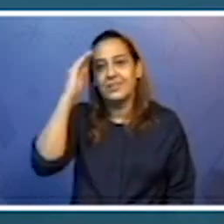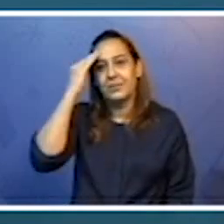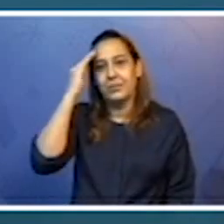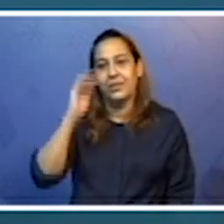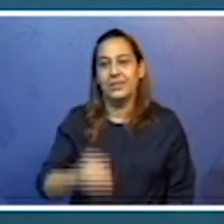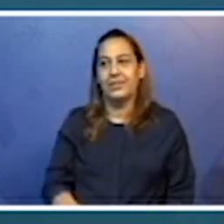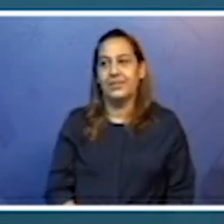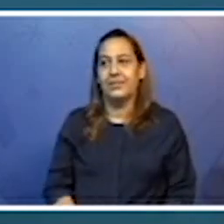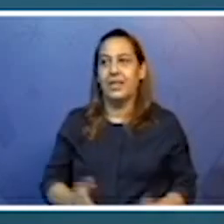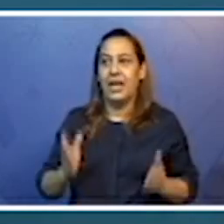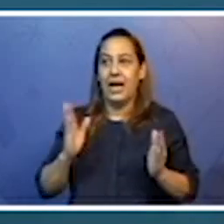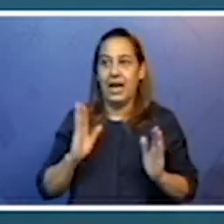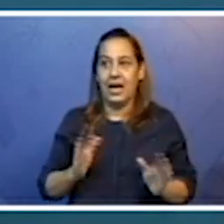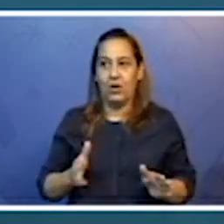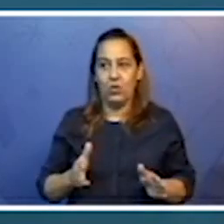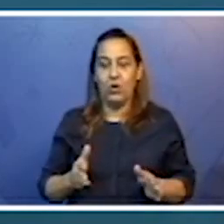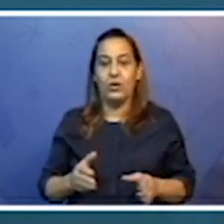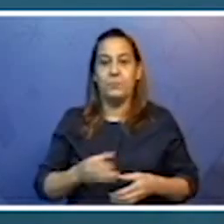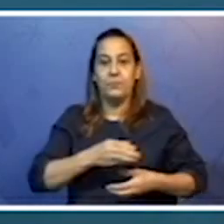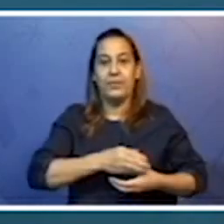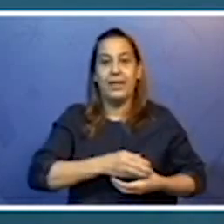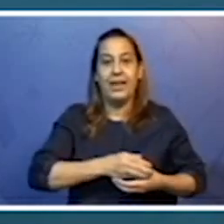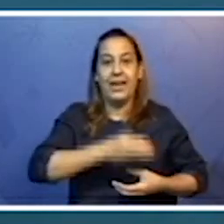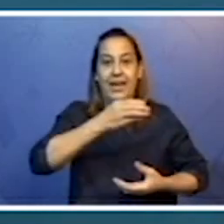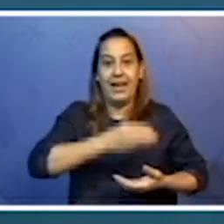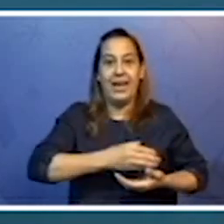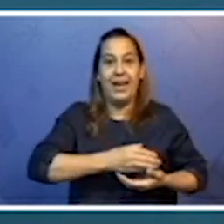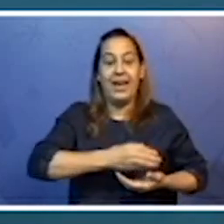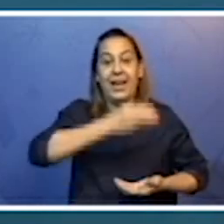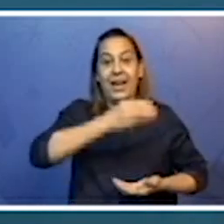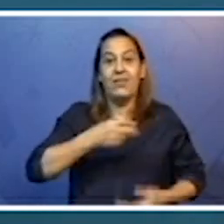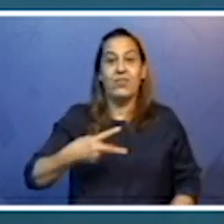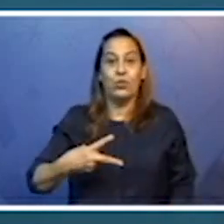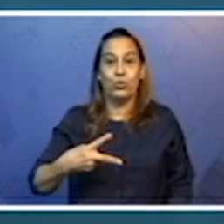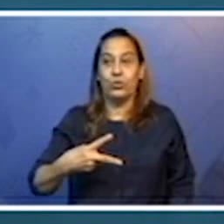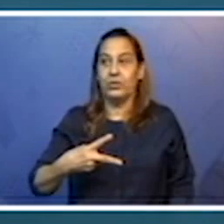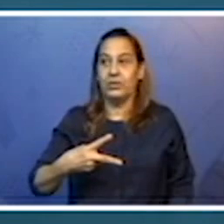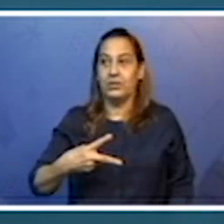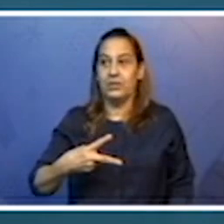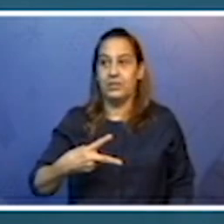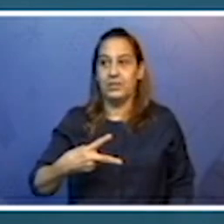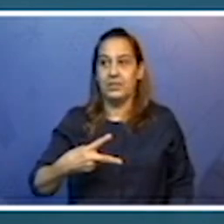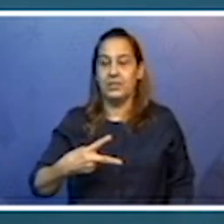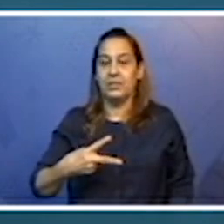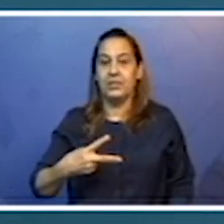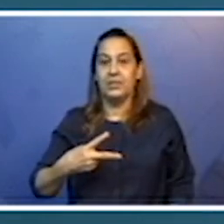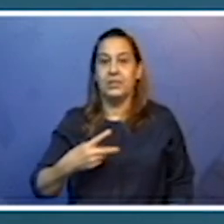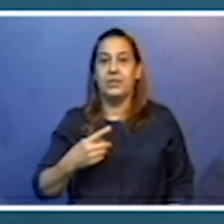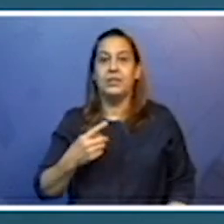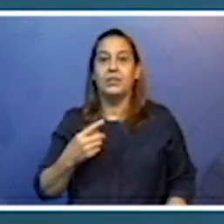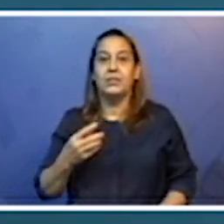já usamos aqui. Não, vou deixar para a gente responder lá depois.